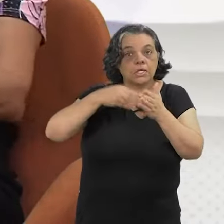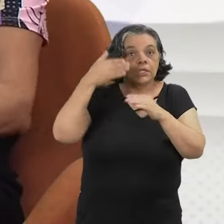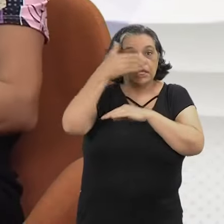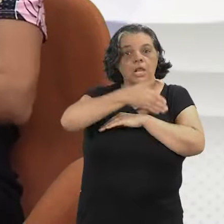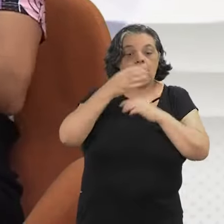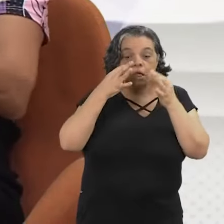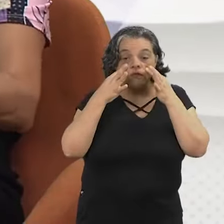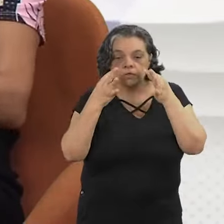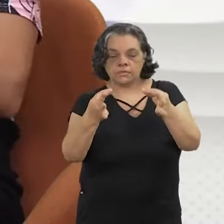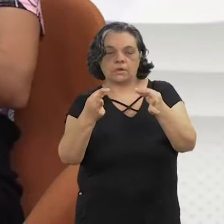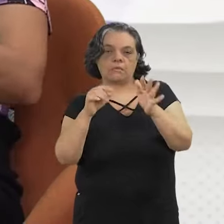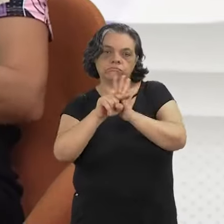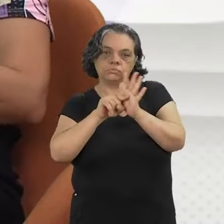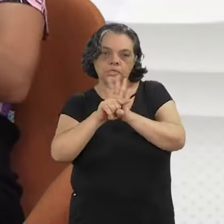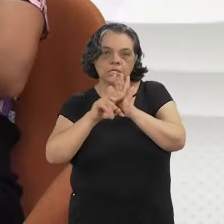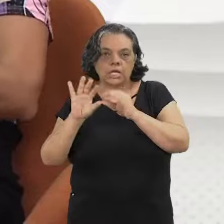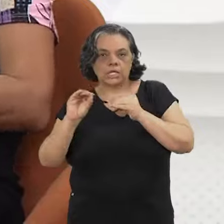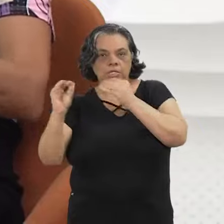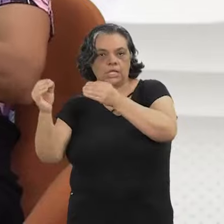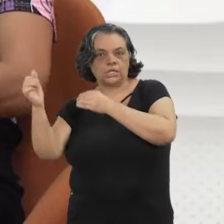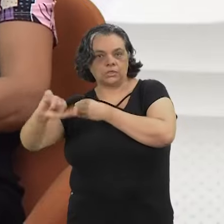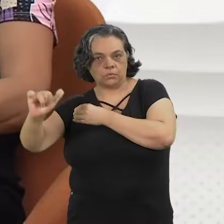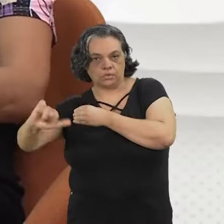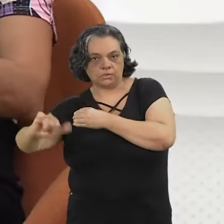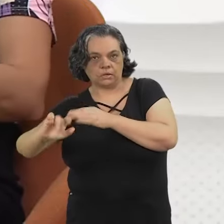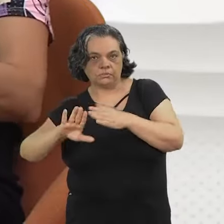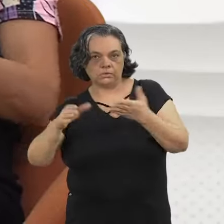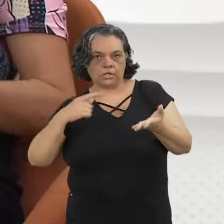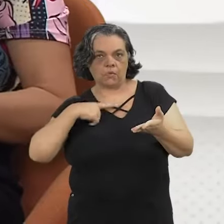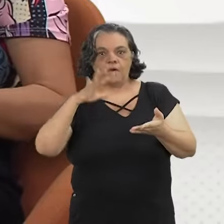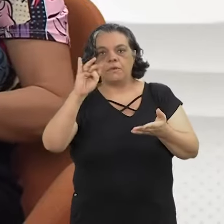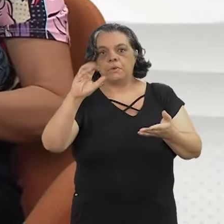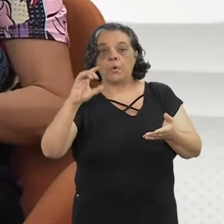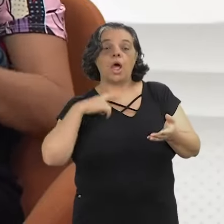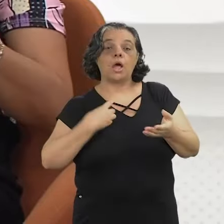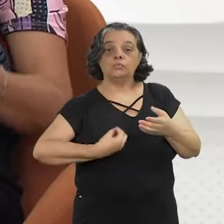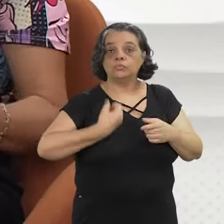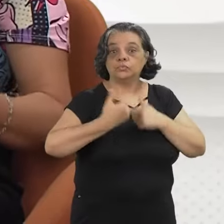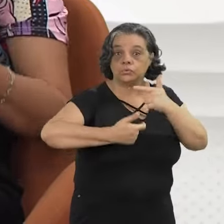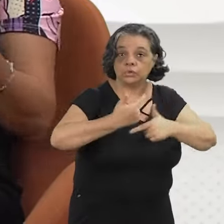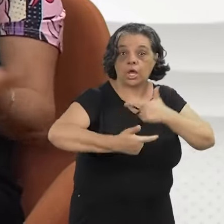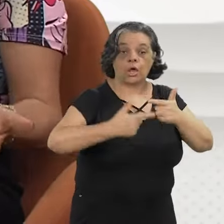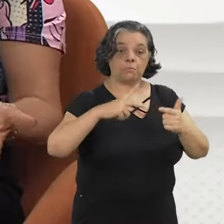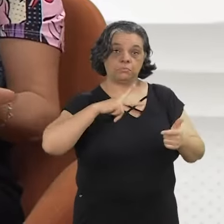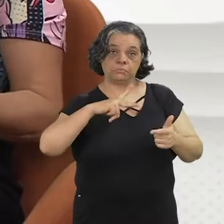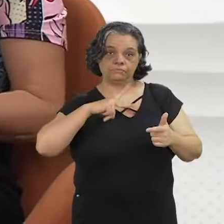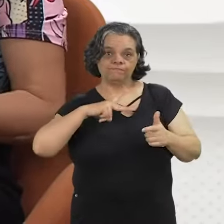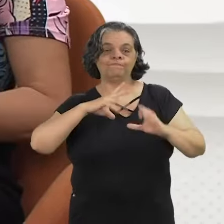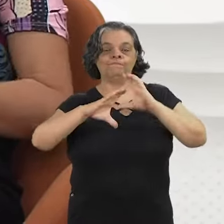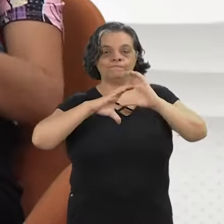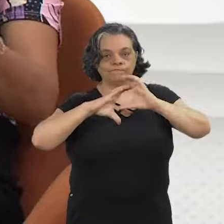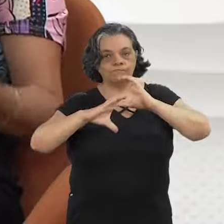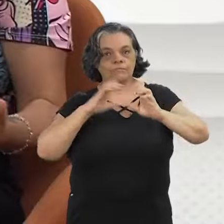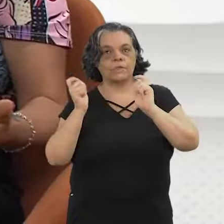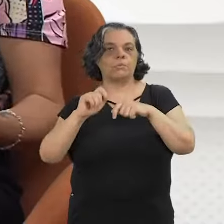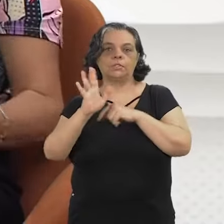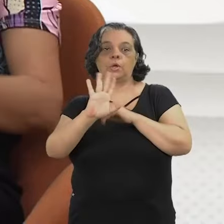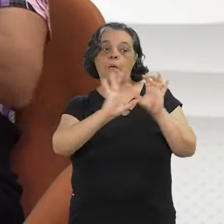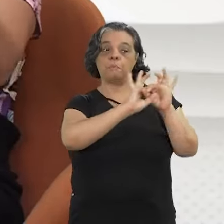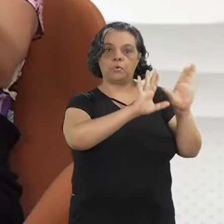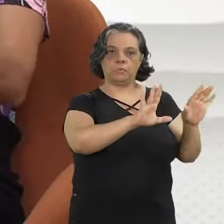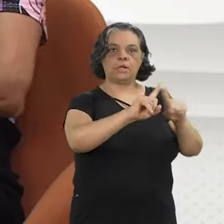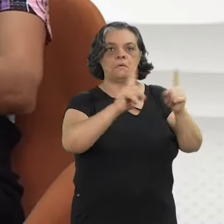de monitorar e de fiscalizar para que seja uma entrega de qualidade então fcon atua também na comunicação privada digamos assim que embora não